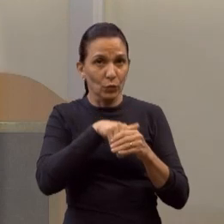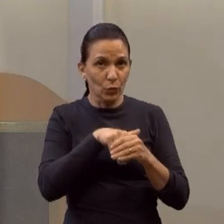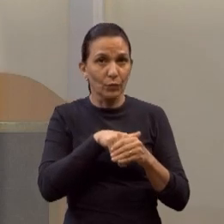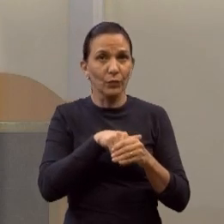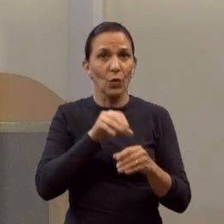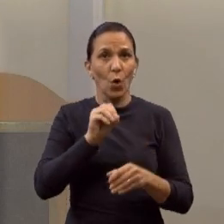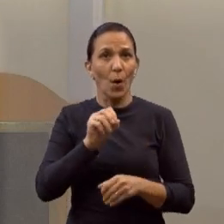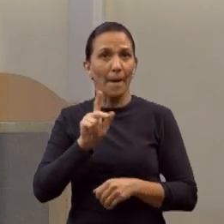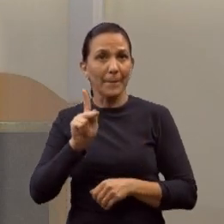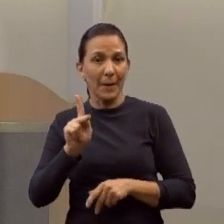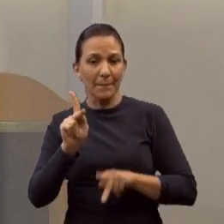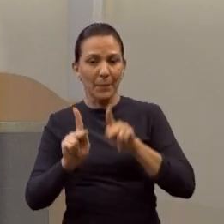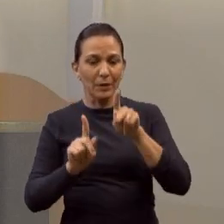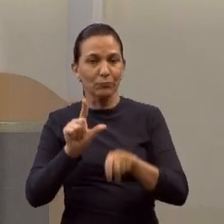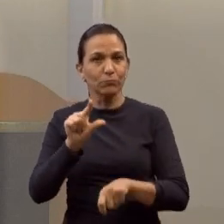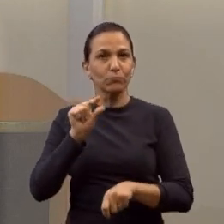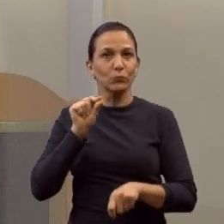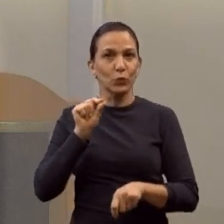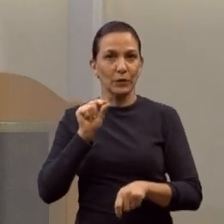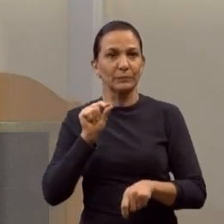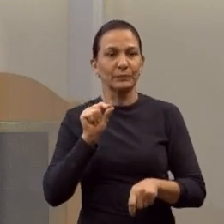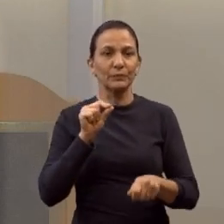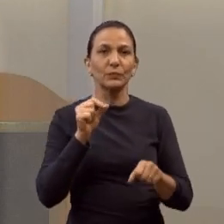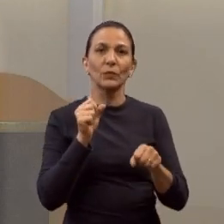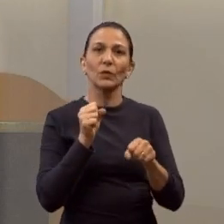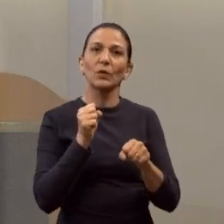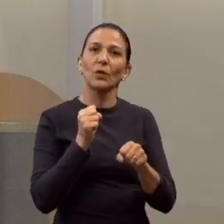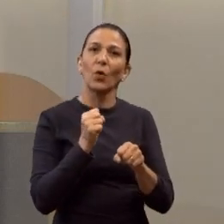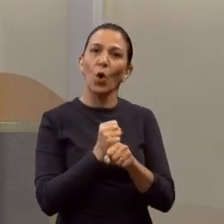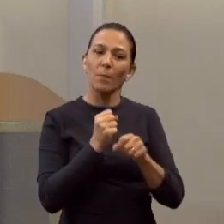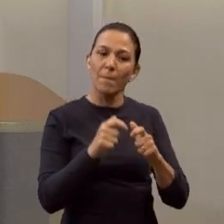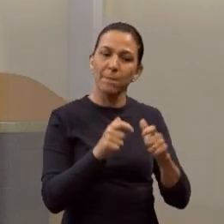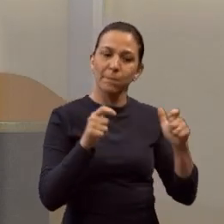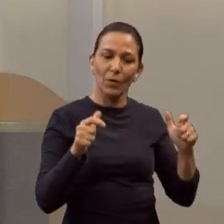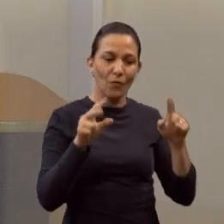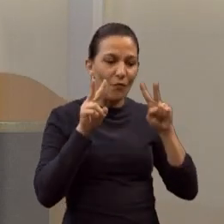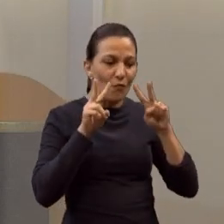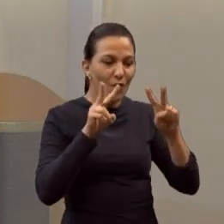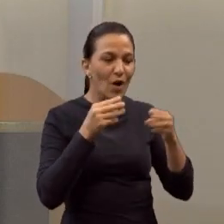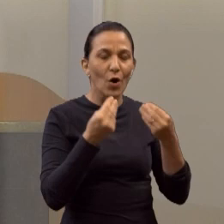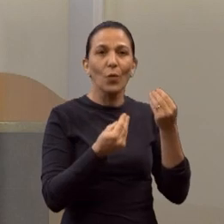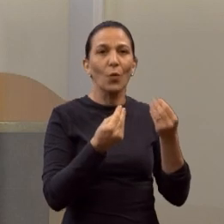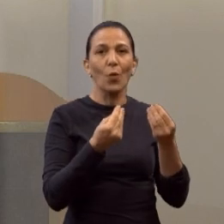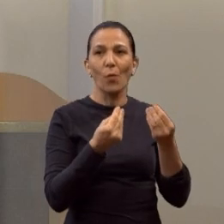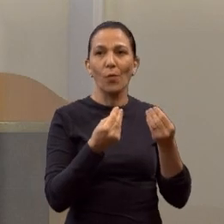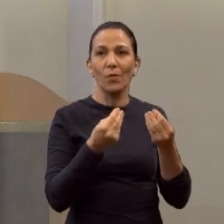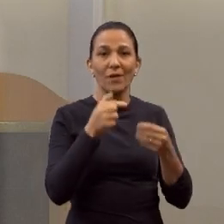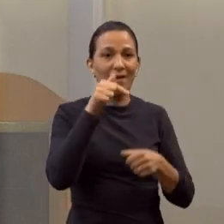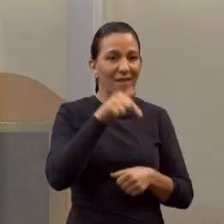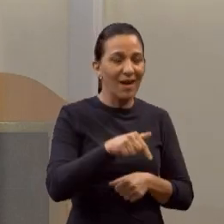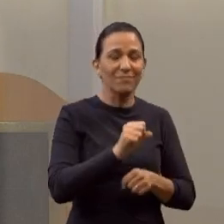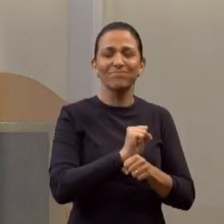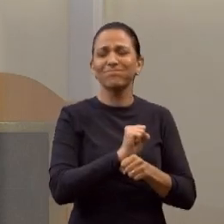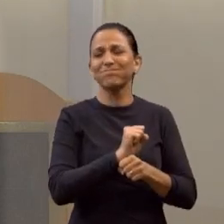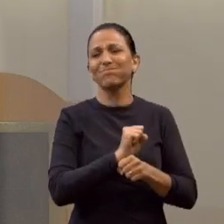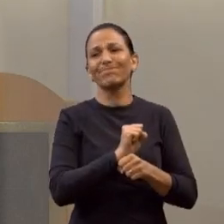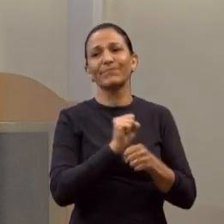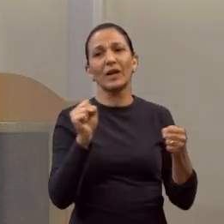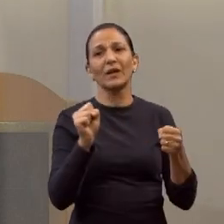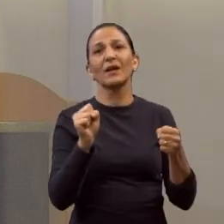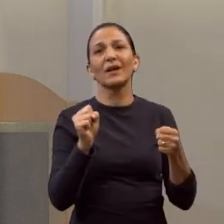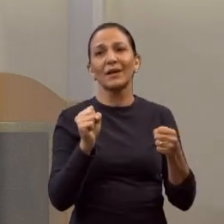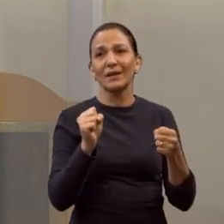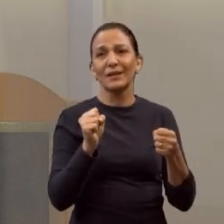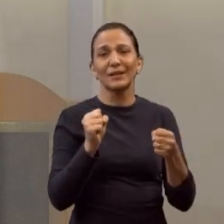passado a ampliação, mas olhando lá o espaço, não deve ser ampliado lá, porque se ampliar lá,